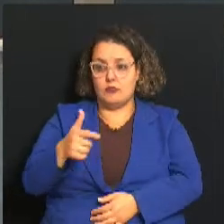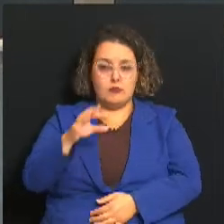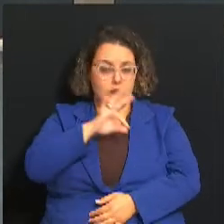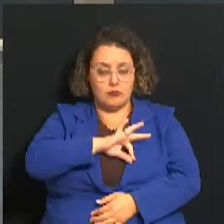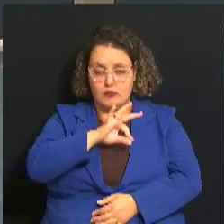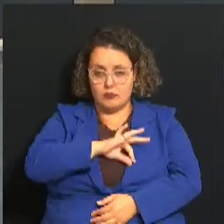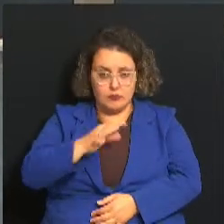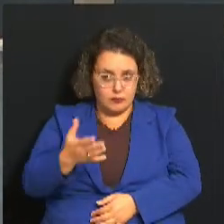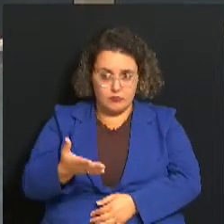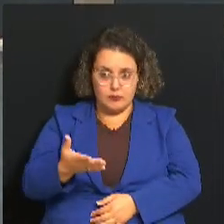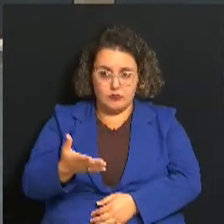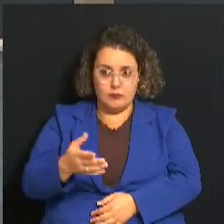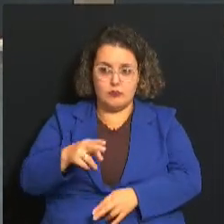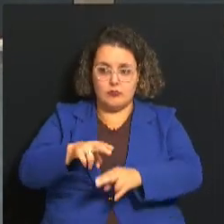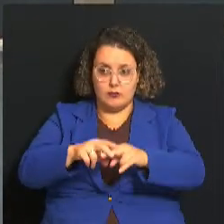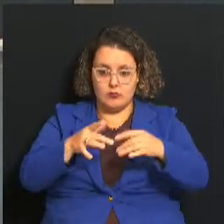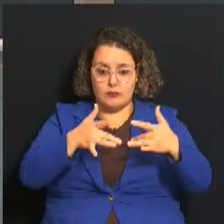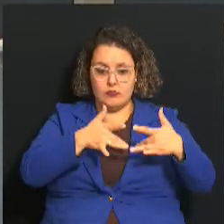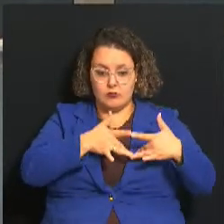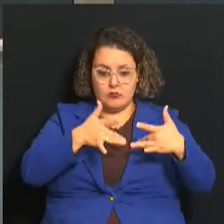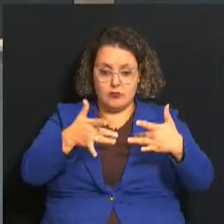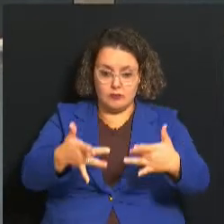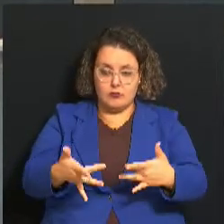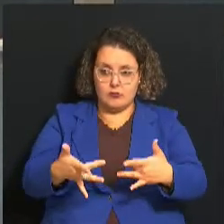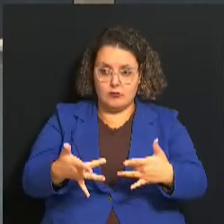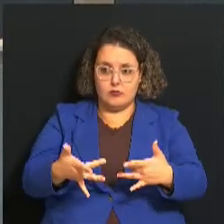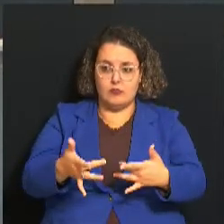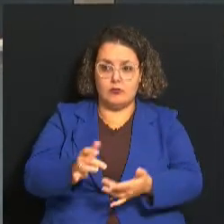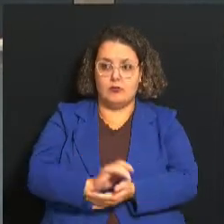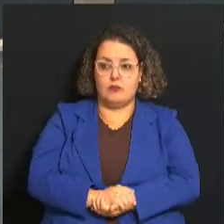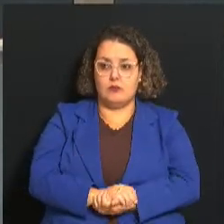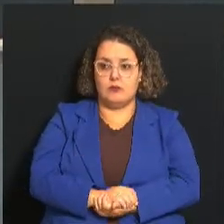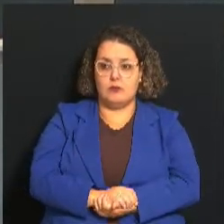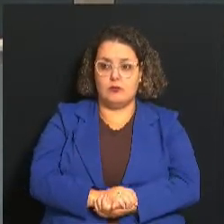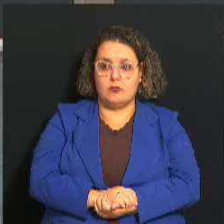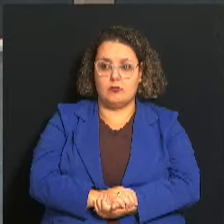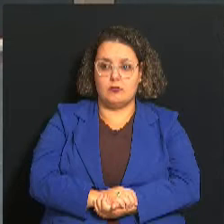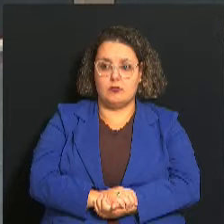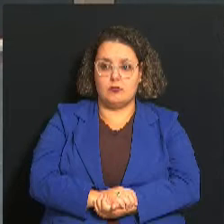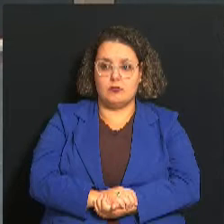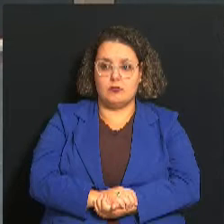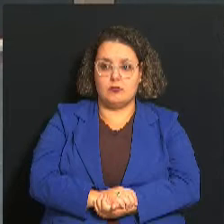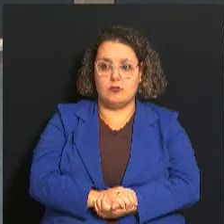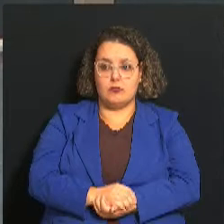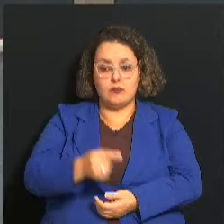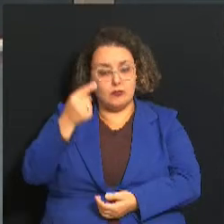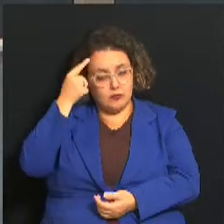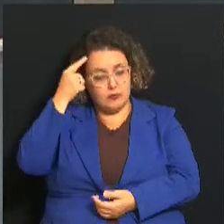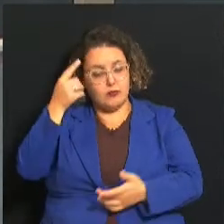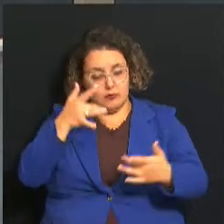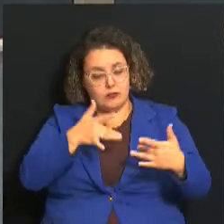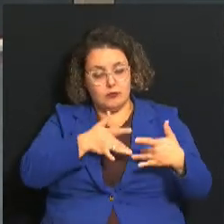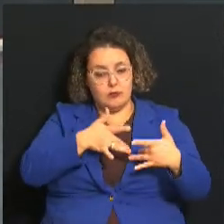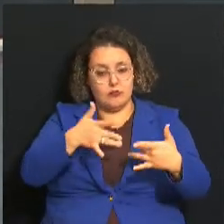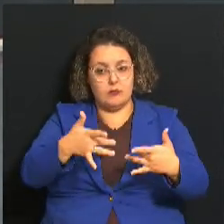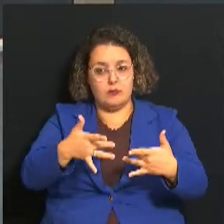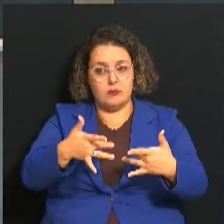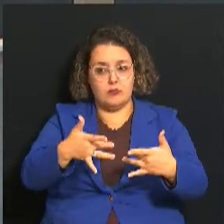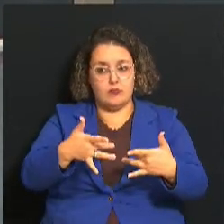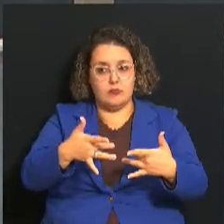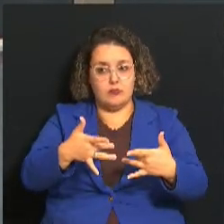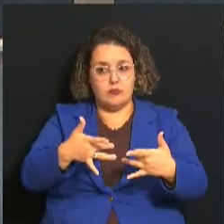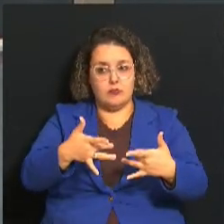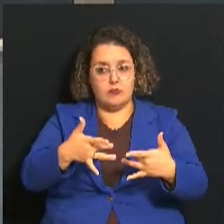são voluntários. E a gente parte do princípio de que quem é voluntário carrega a pesada cruz